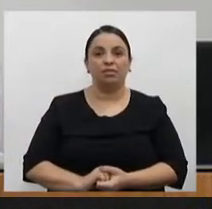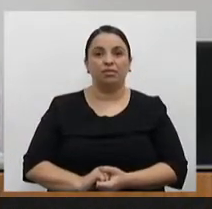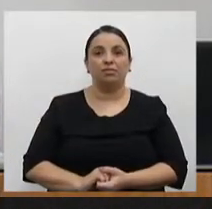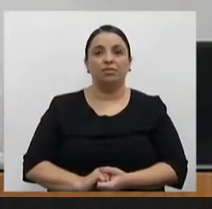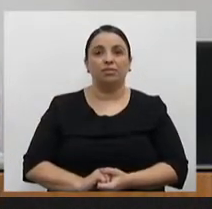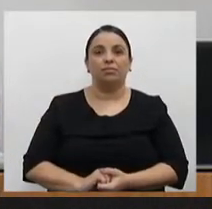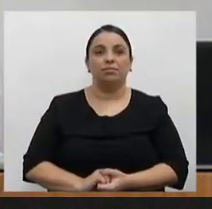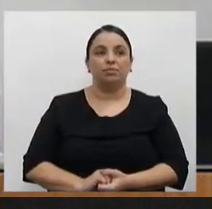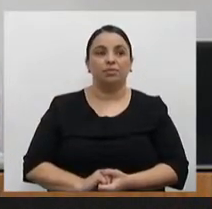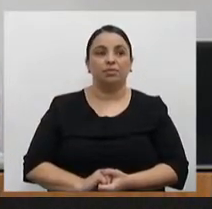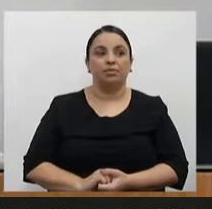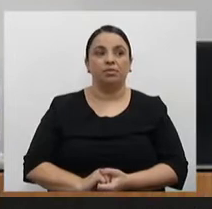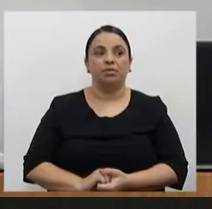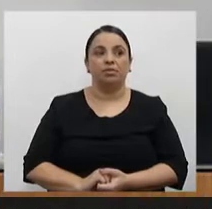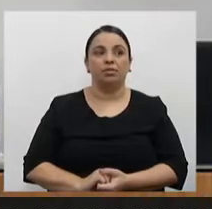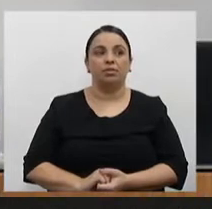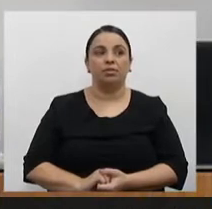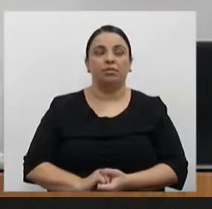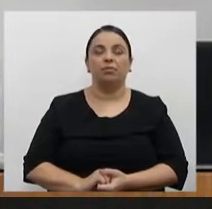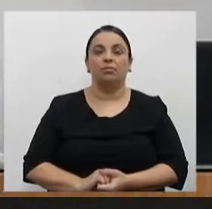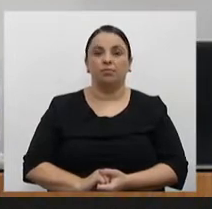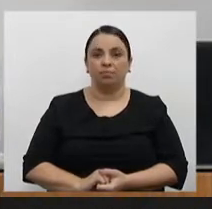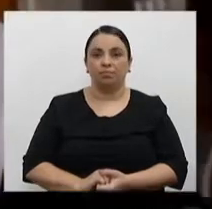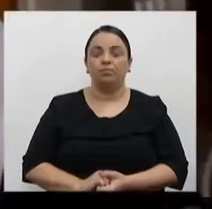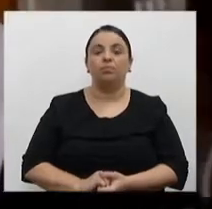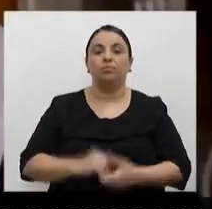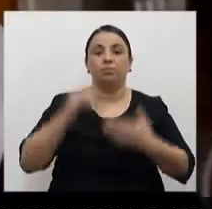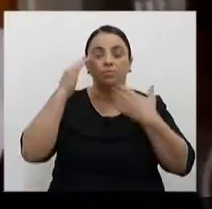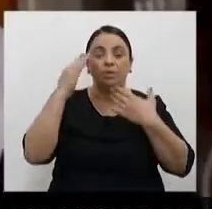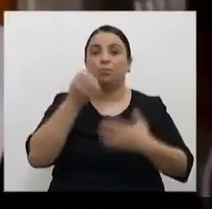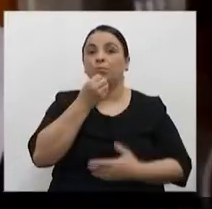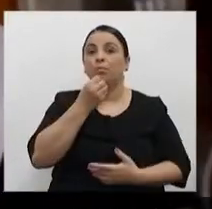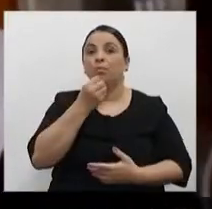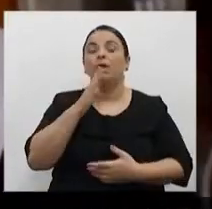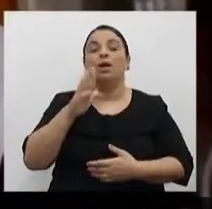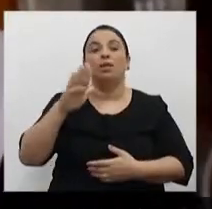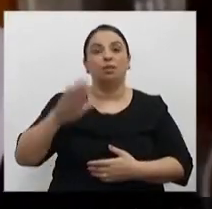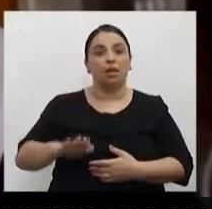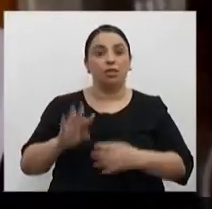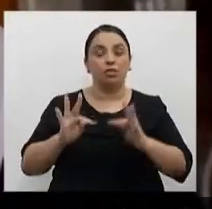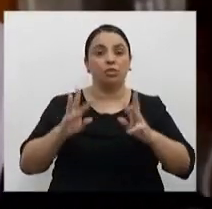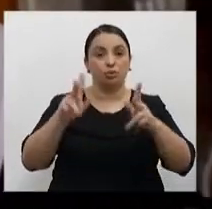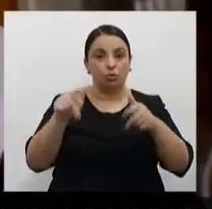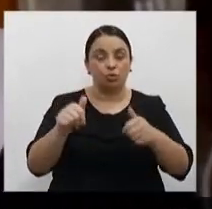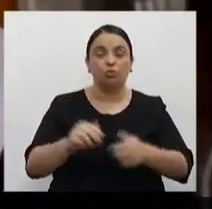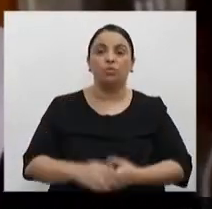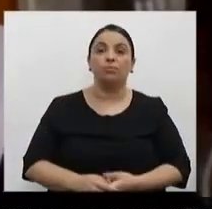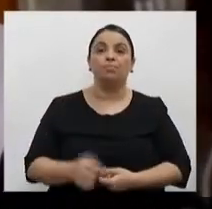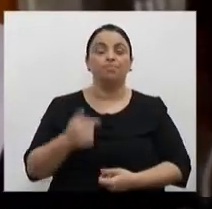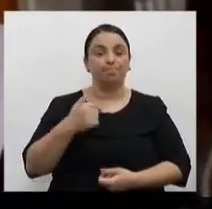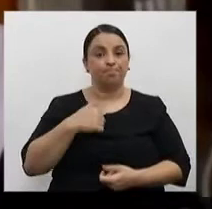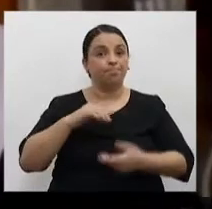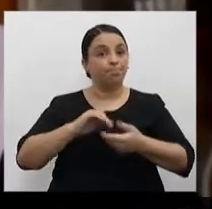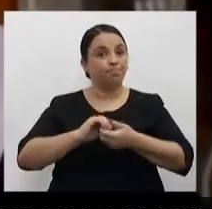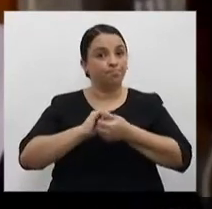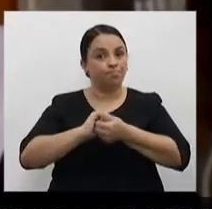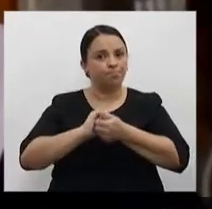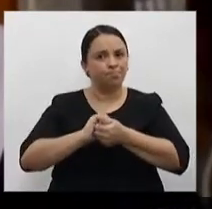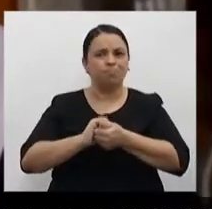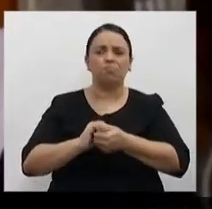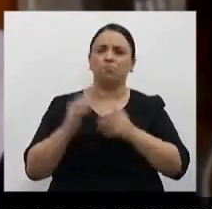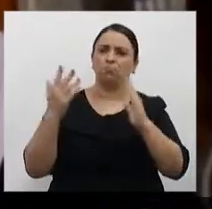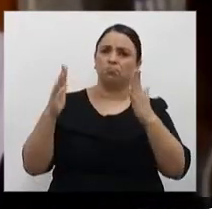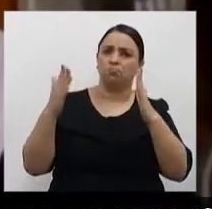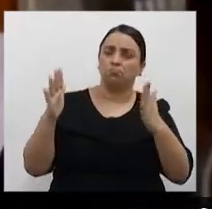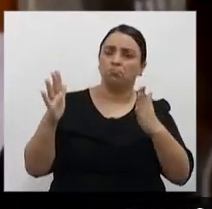Ok, obrigado. Boa tarde a todos. Eu saúdo aí a iniciativa, né, dessa